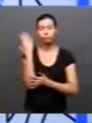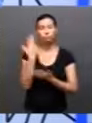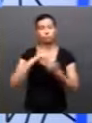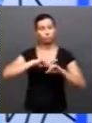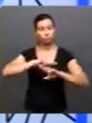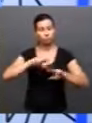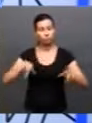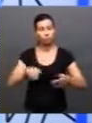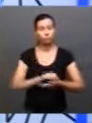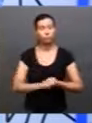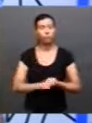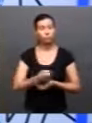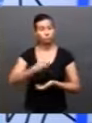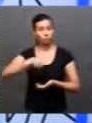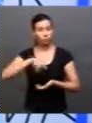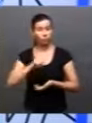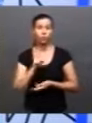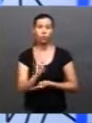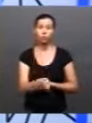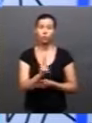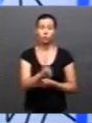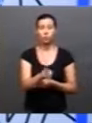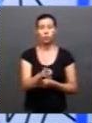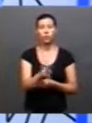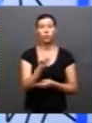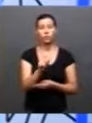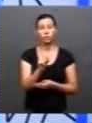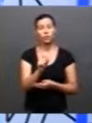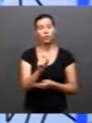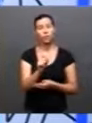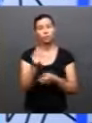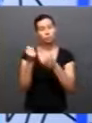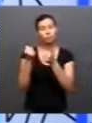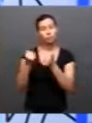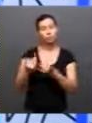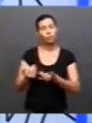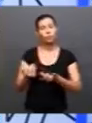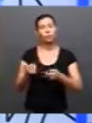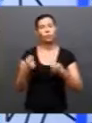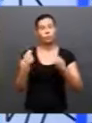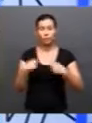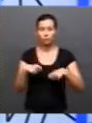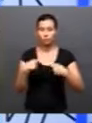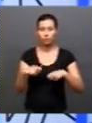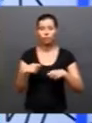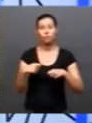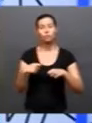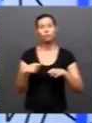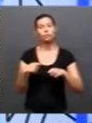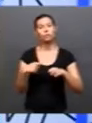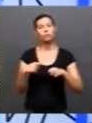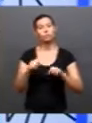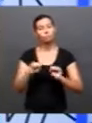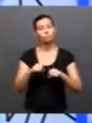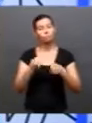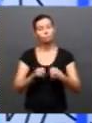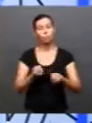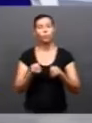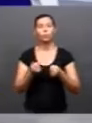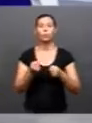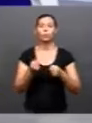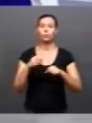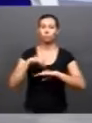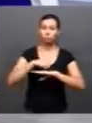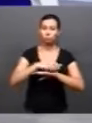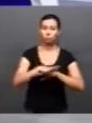que continuar insistindo nessa linha que a Renata está colocando aqui. Né? É necessário continuar trabalhando com a divulgação científica. Bom, né? Você me roubou